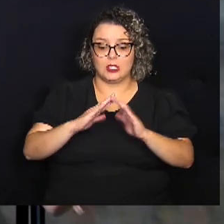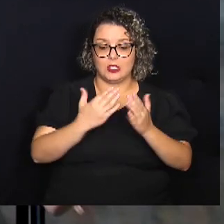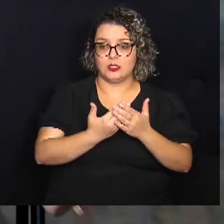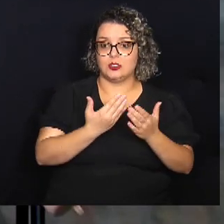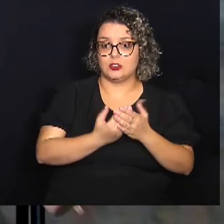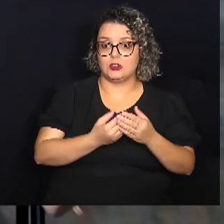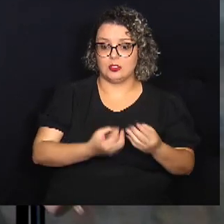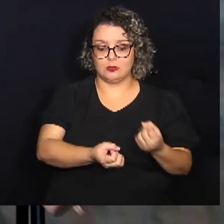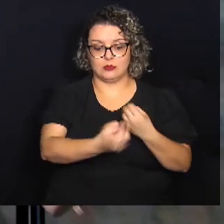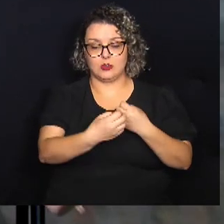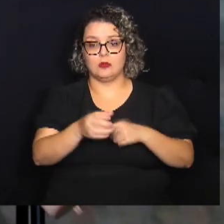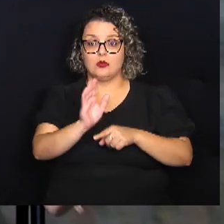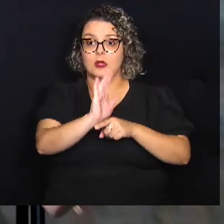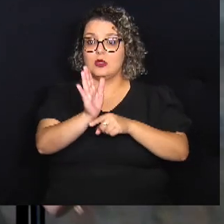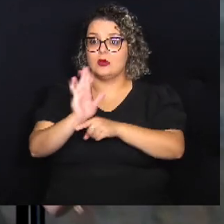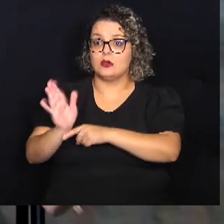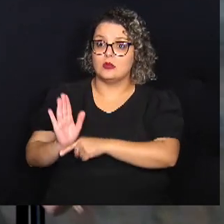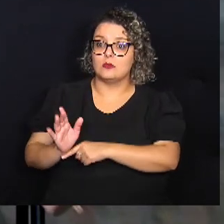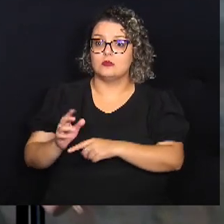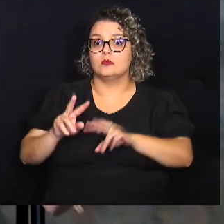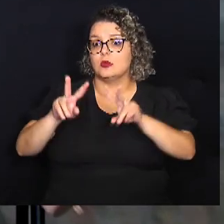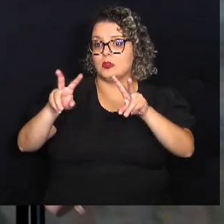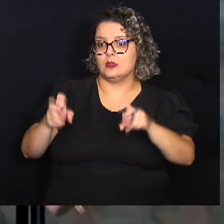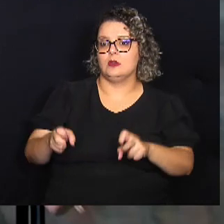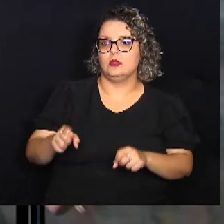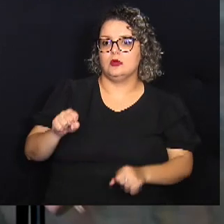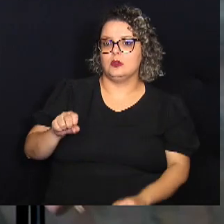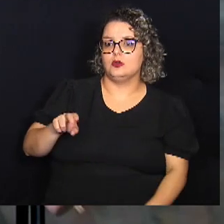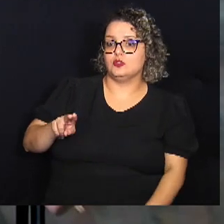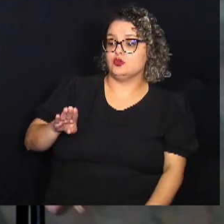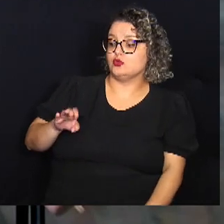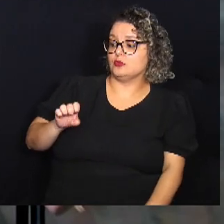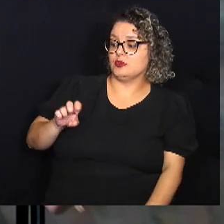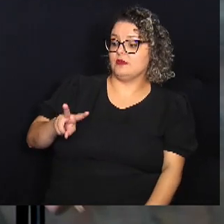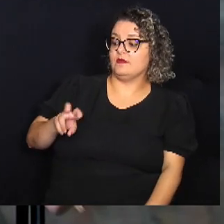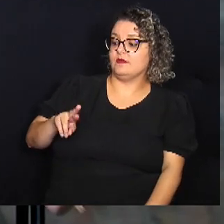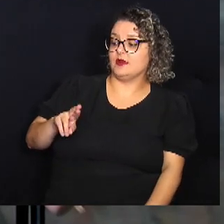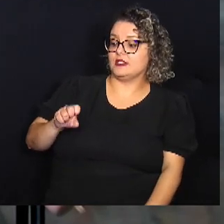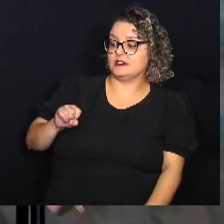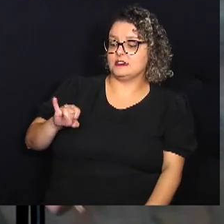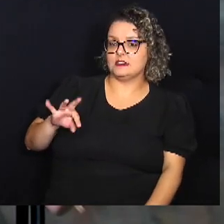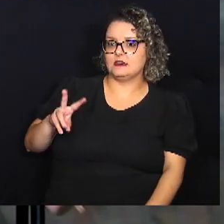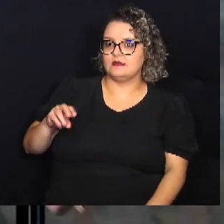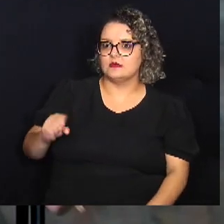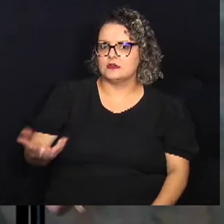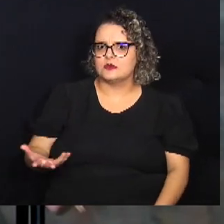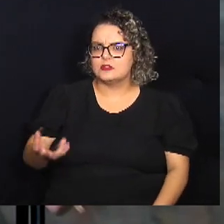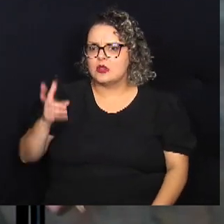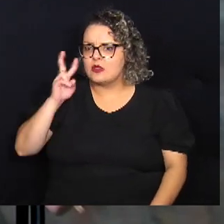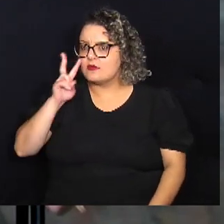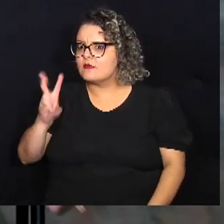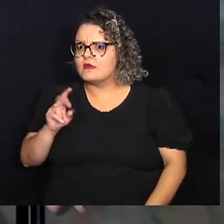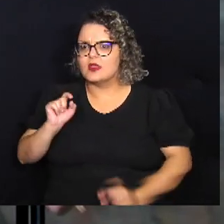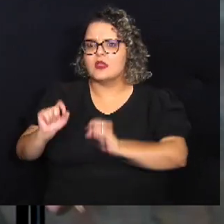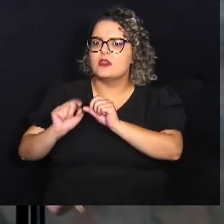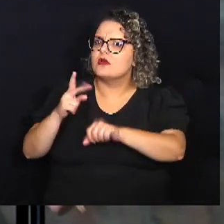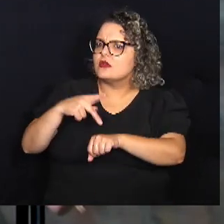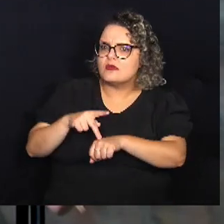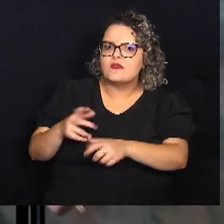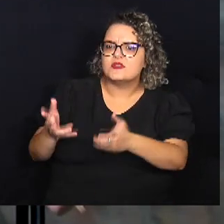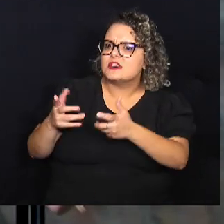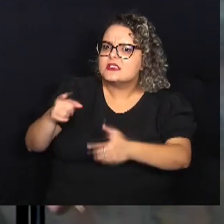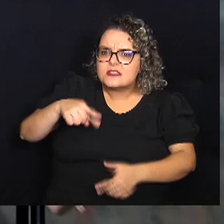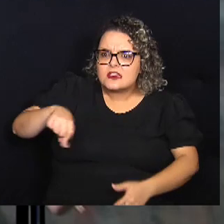para a gente filmes sobre os subversivos. Olha o que está acontecendo nesse país. Vocês querem isso